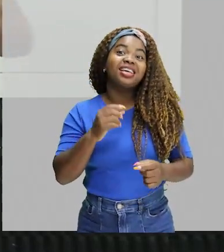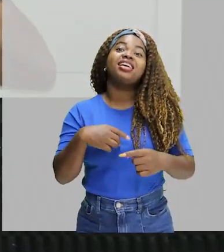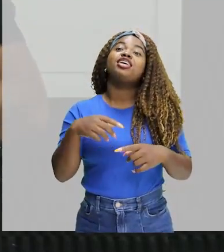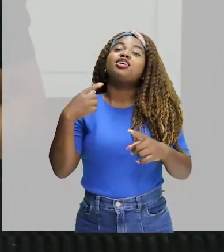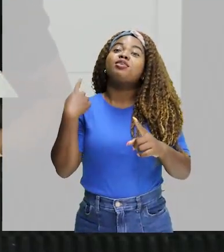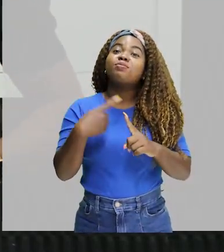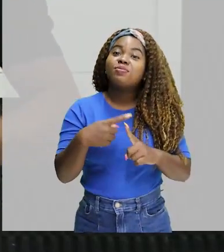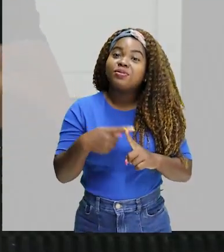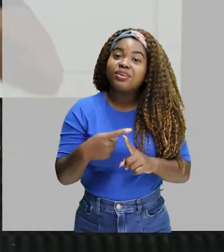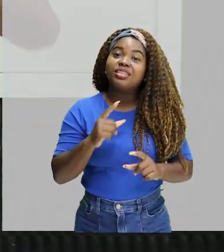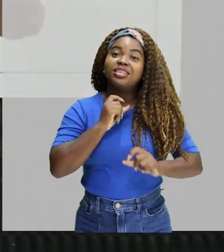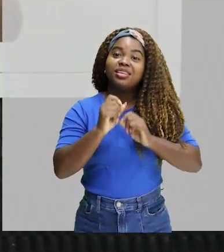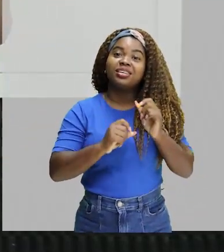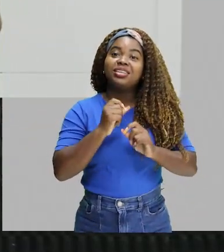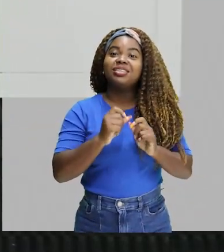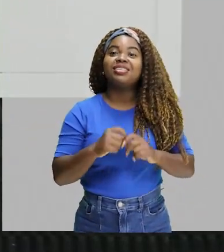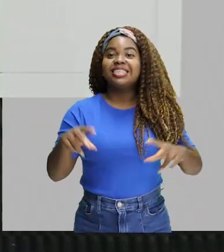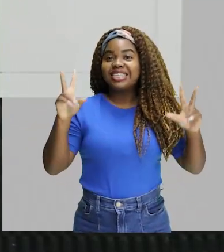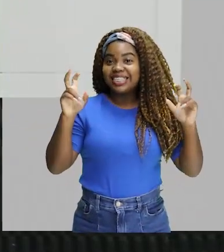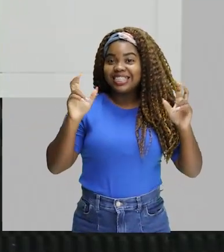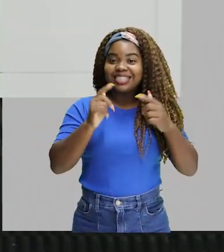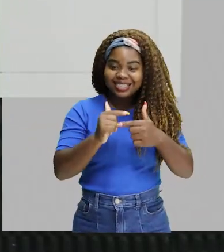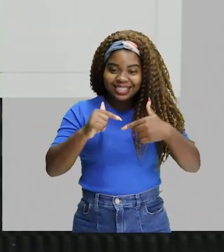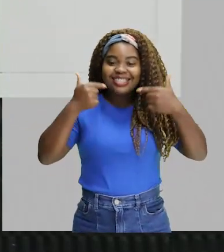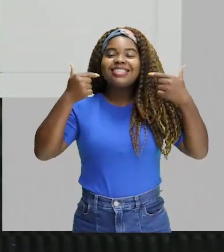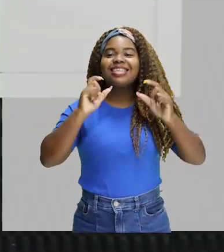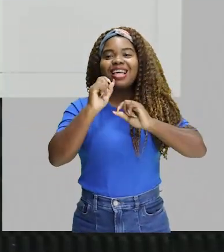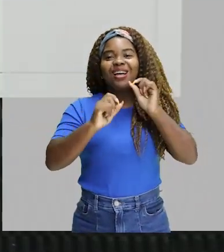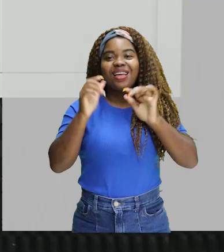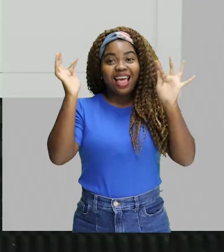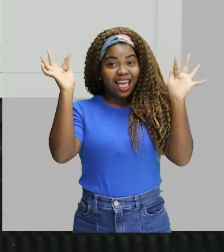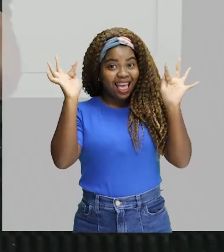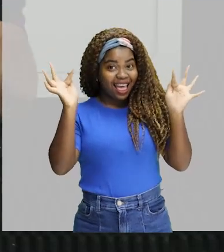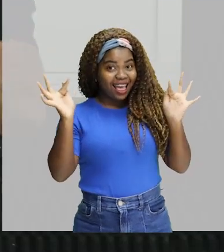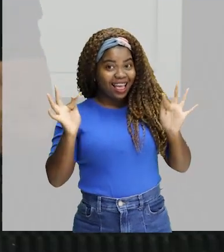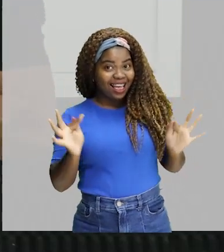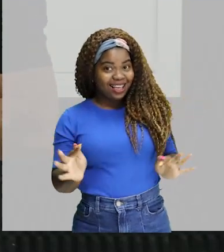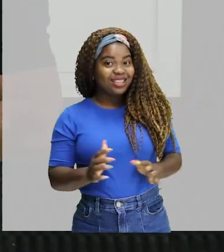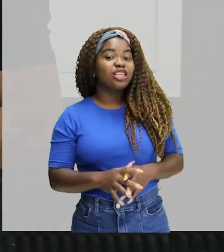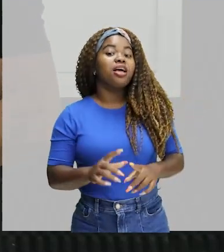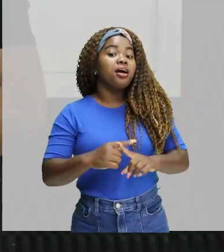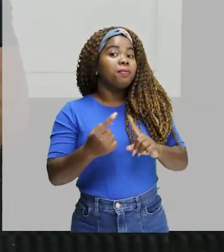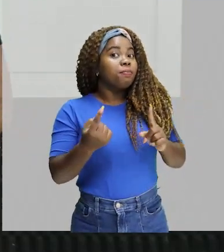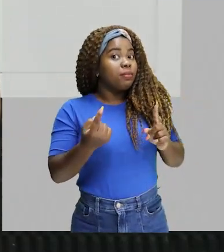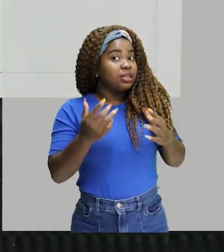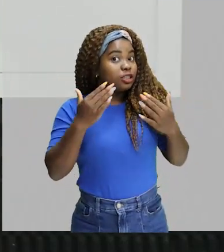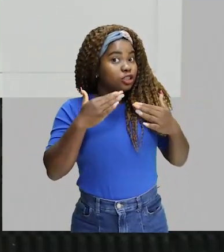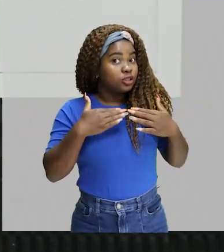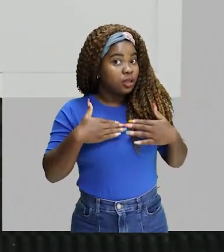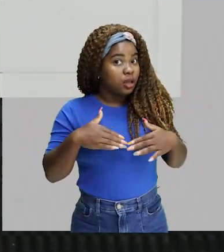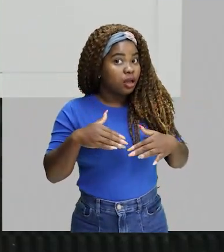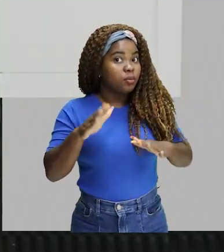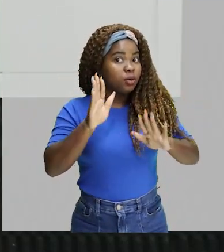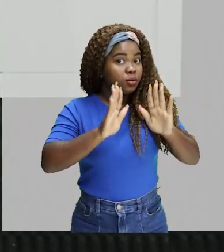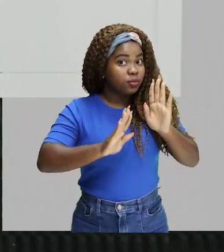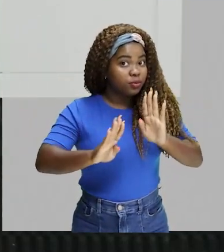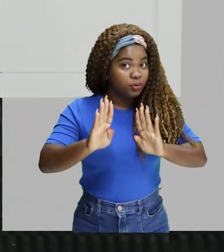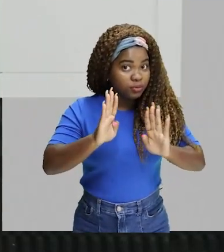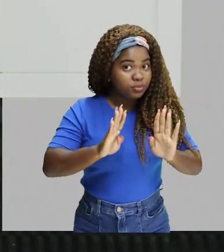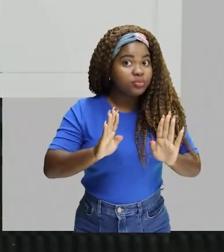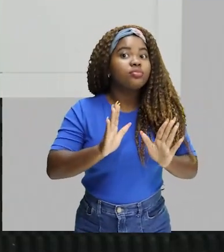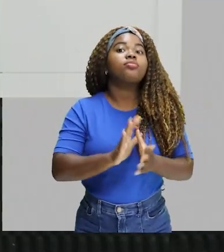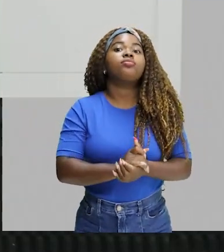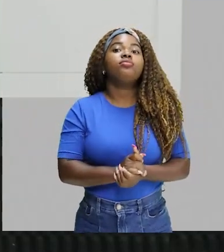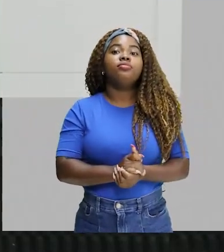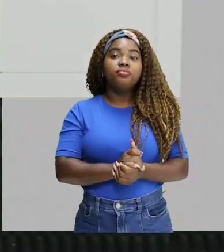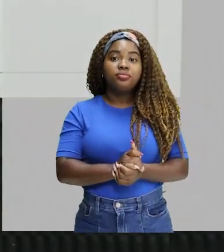nós vamos falar de algo que tem a ver com sorriso, que é a felicidade. Mas não se engane, cuidado, minha mãe dizia que felicidade é mão